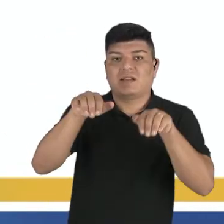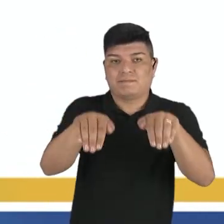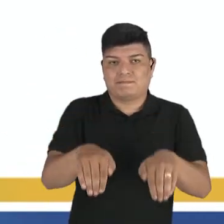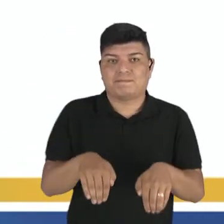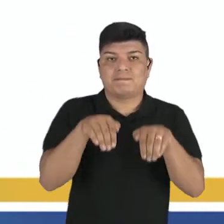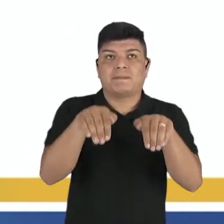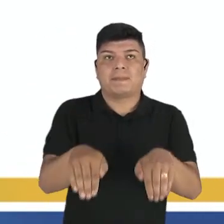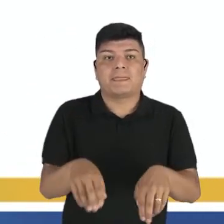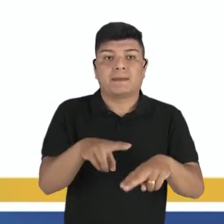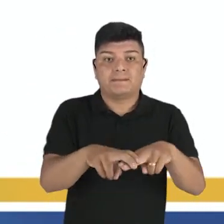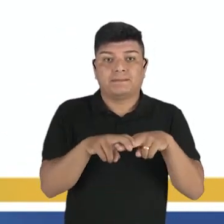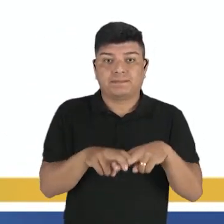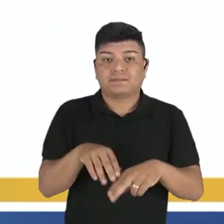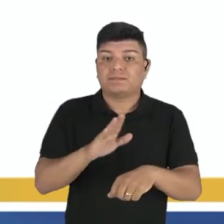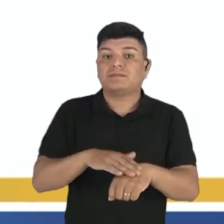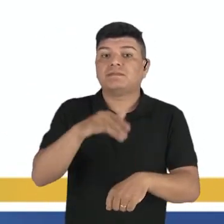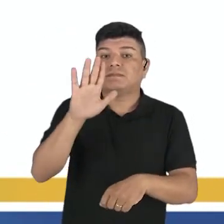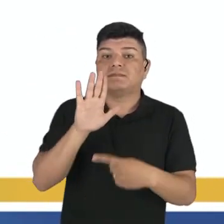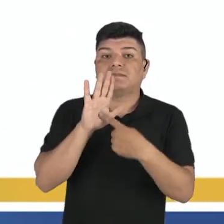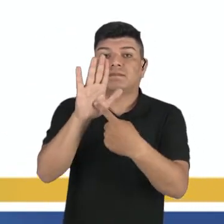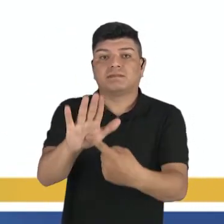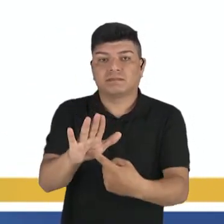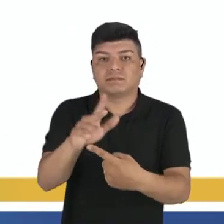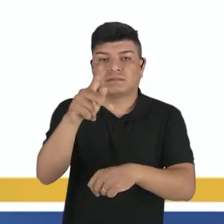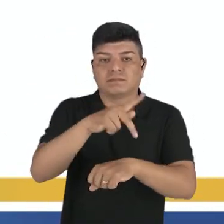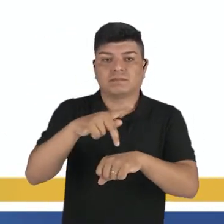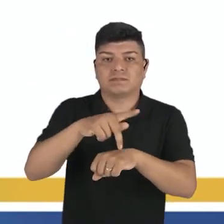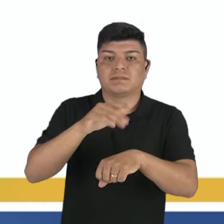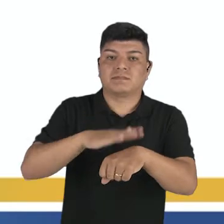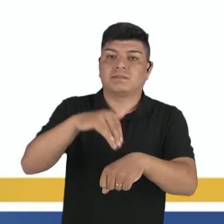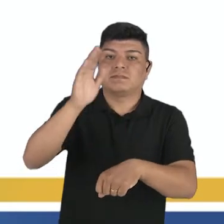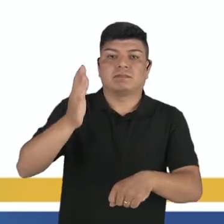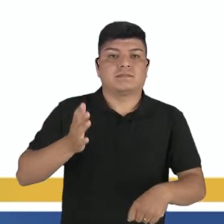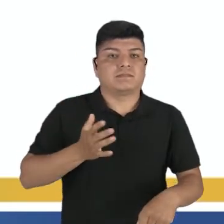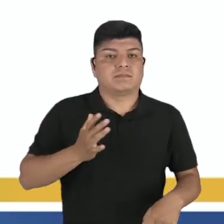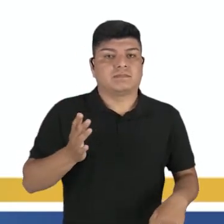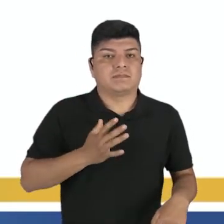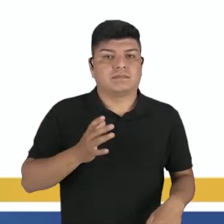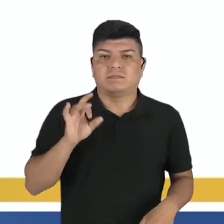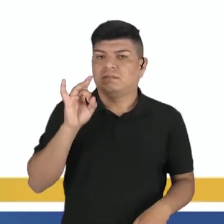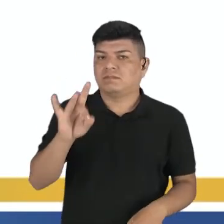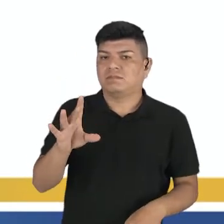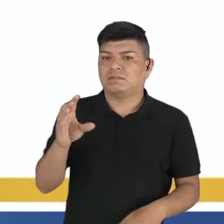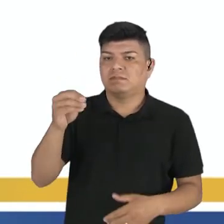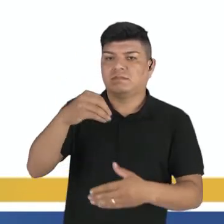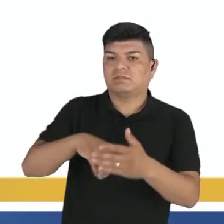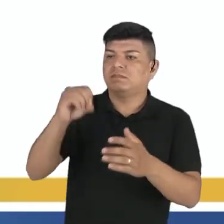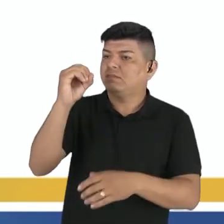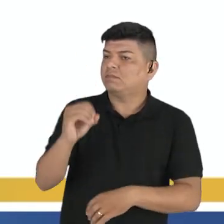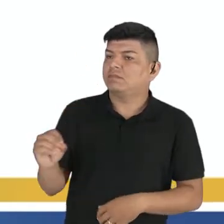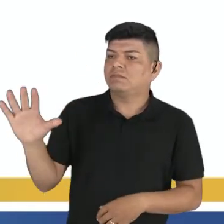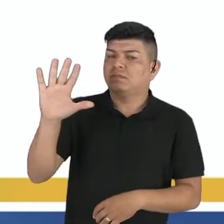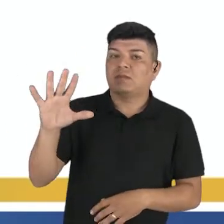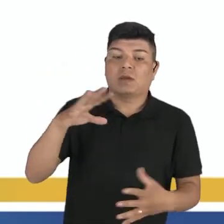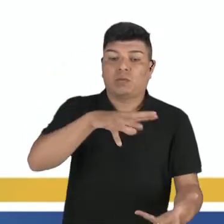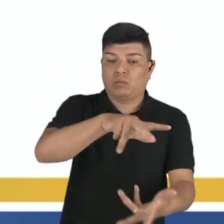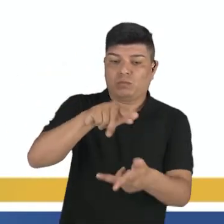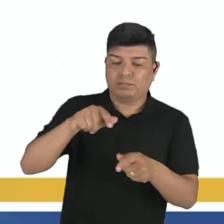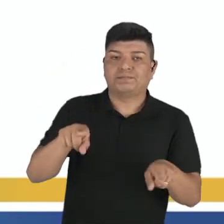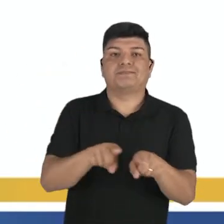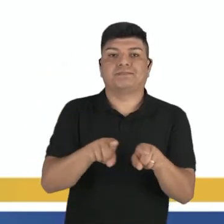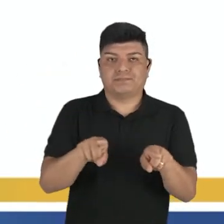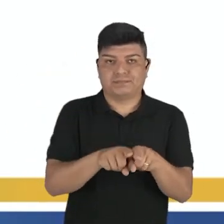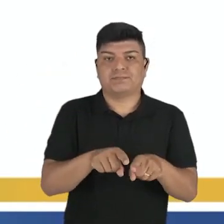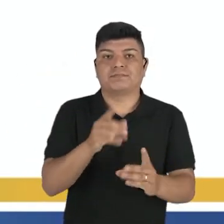Austrália. Então, eles são os que mais se destacam, são os países mais ricos e se destacam não só ali dentro da Oceania, mas